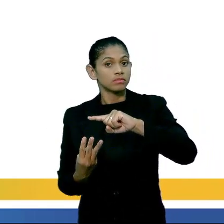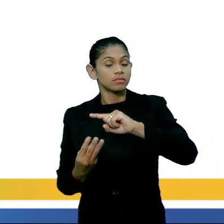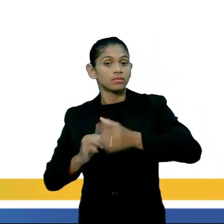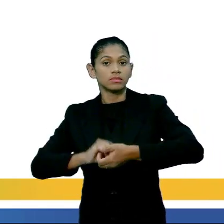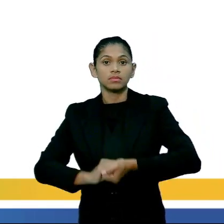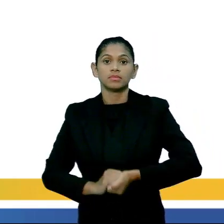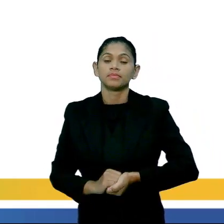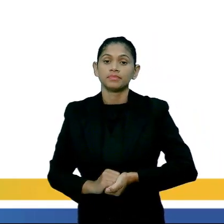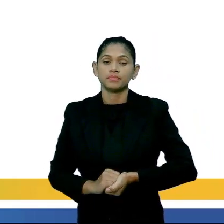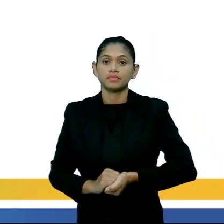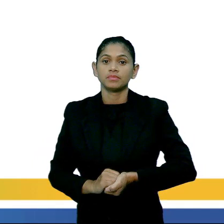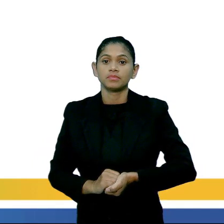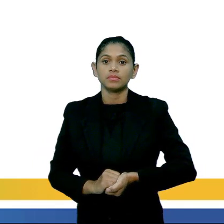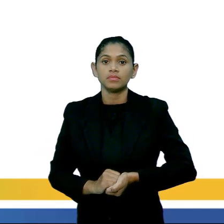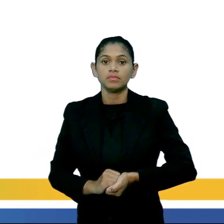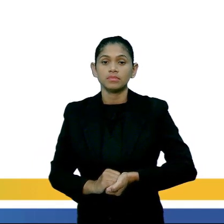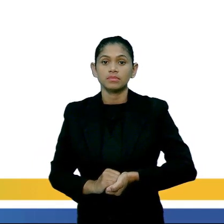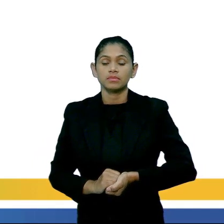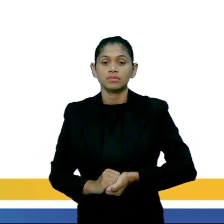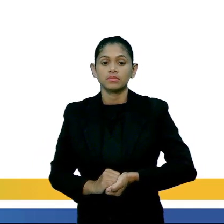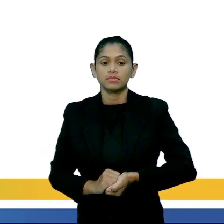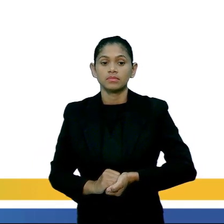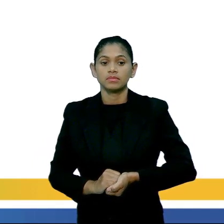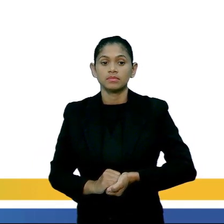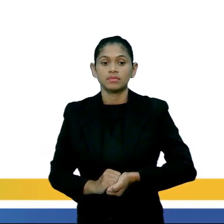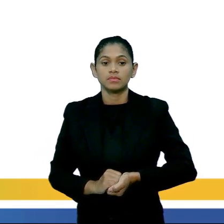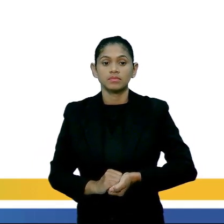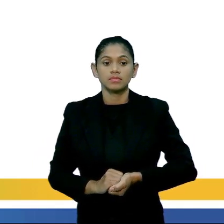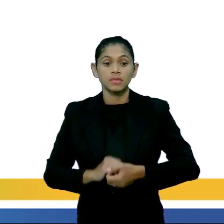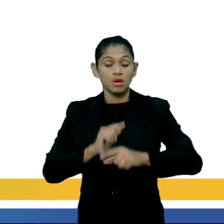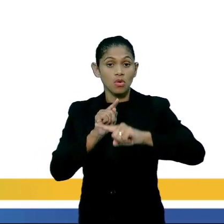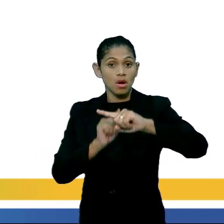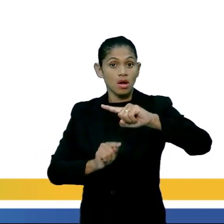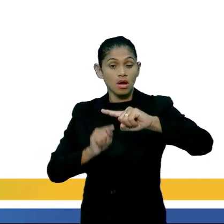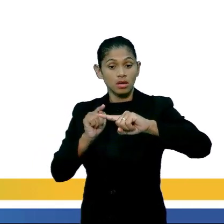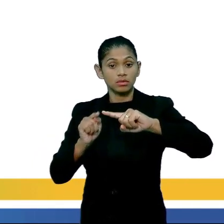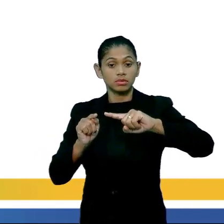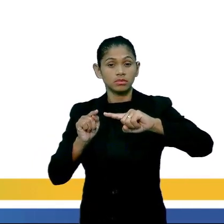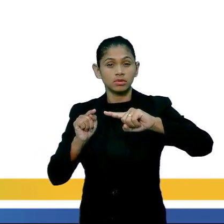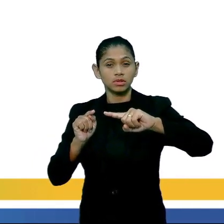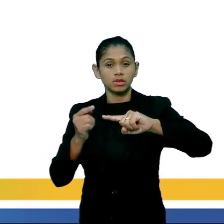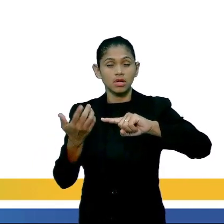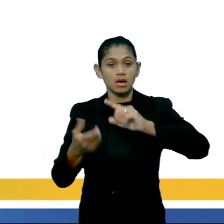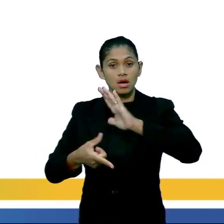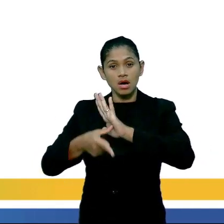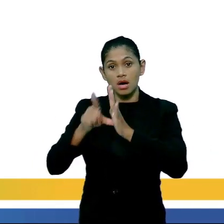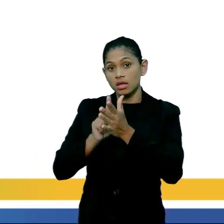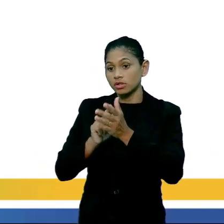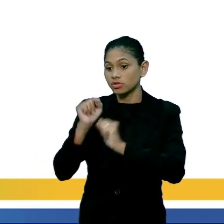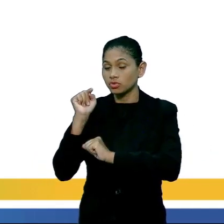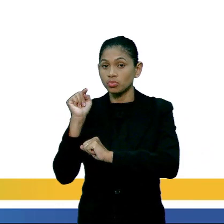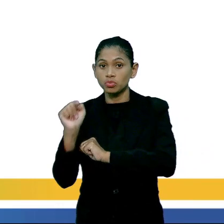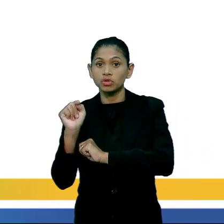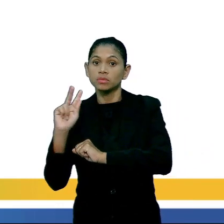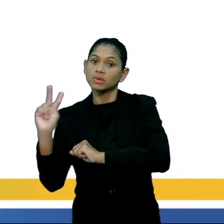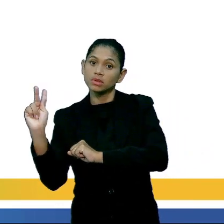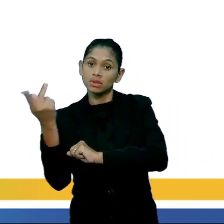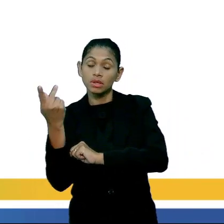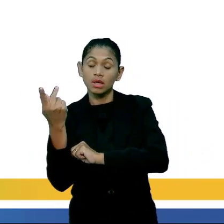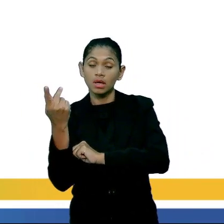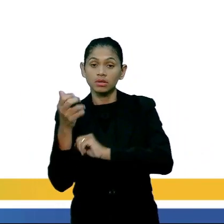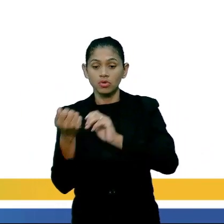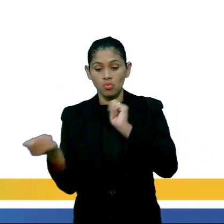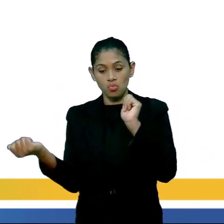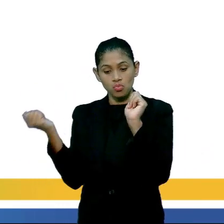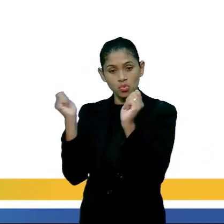45. O raiz de 3, ele estava multiplicando o H, nós passamos ele dividindo, ok? Só que você conhece